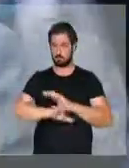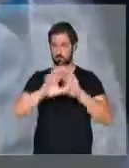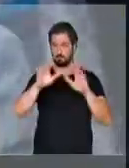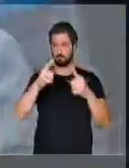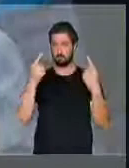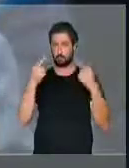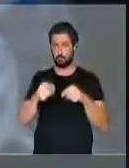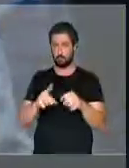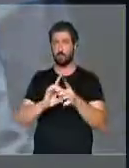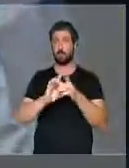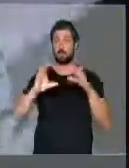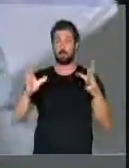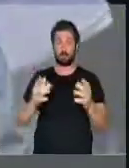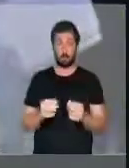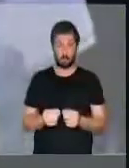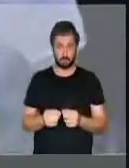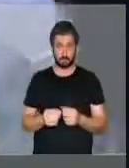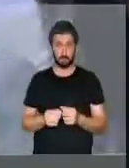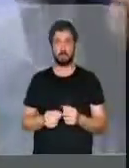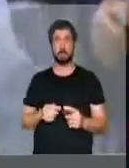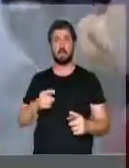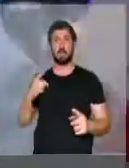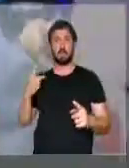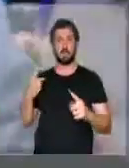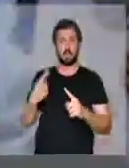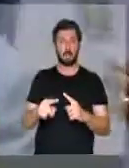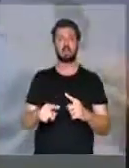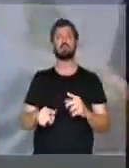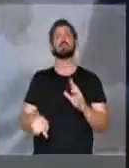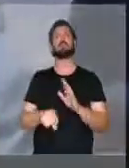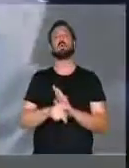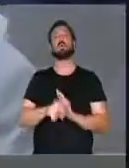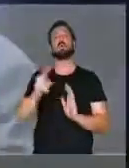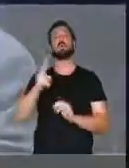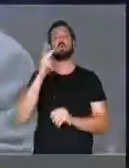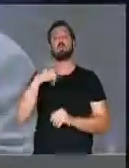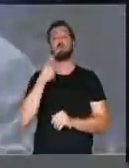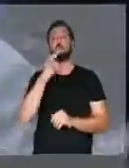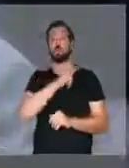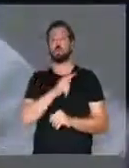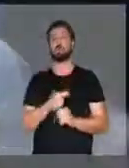evidentemente ferindo a democracia, agredindo os nossos valores duramente conquistados. Não ao